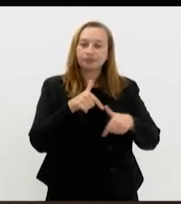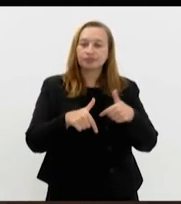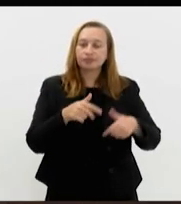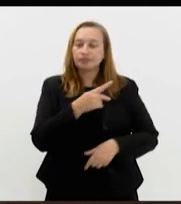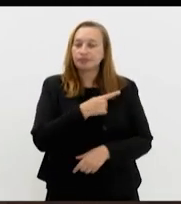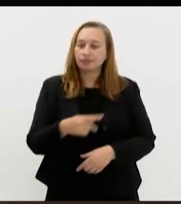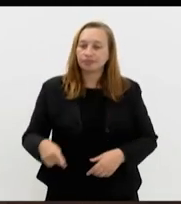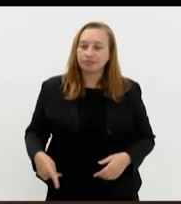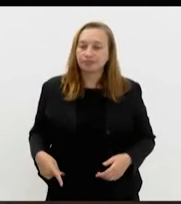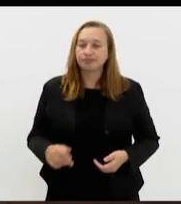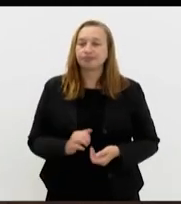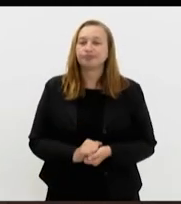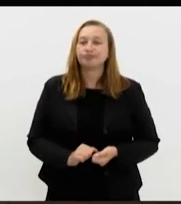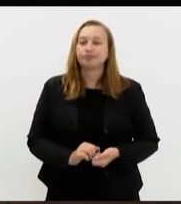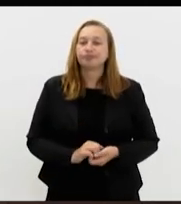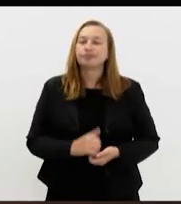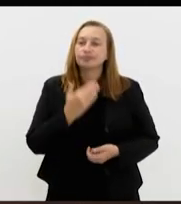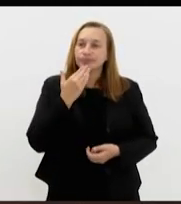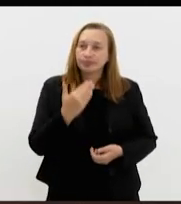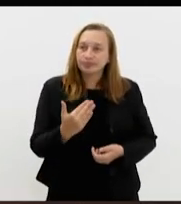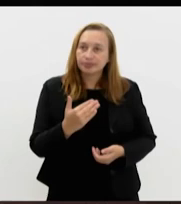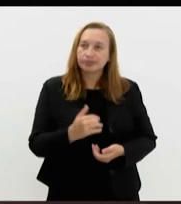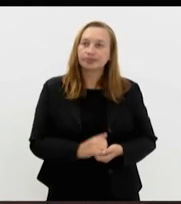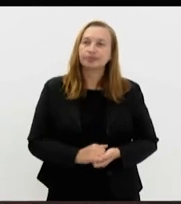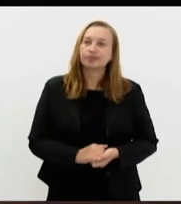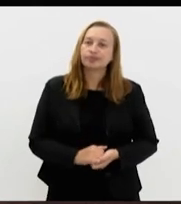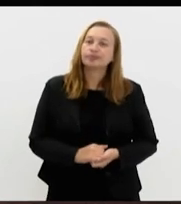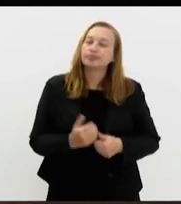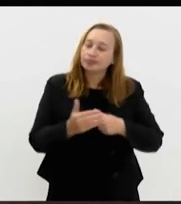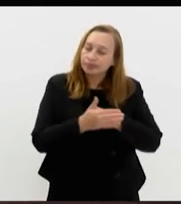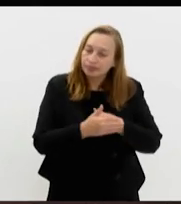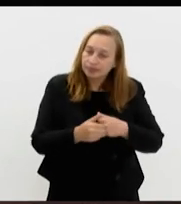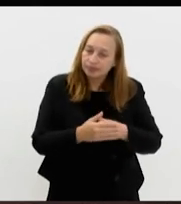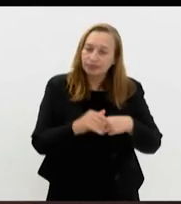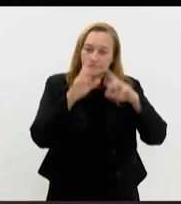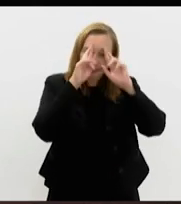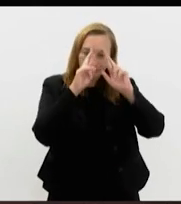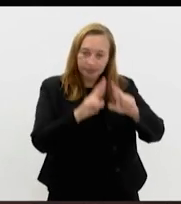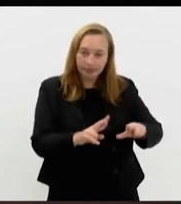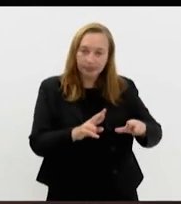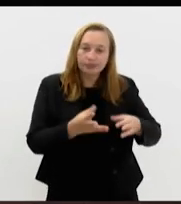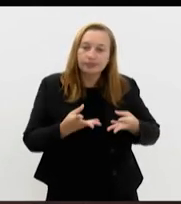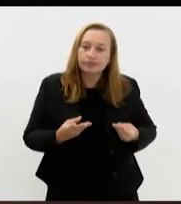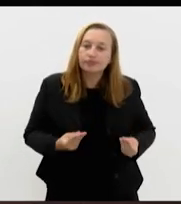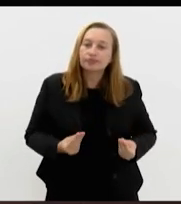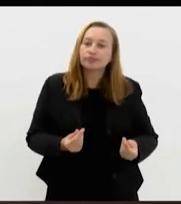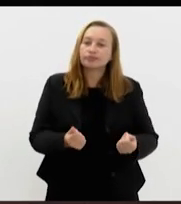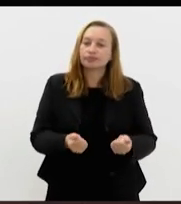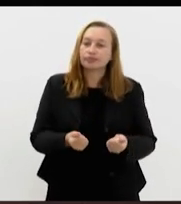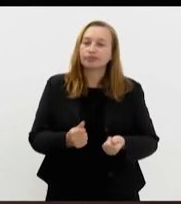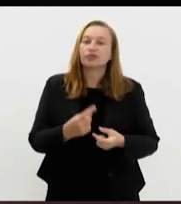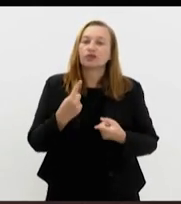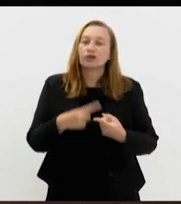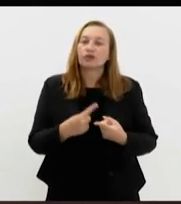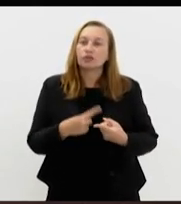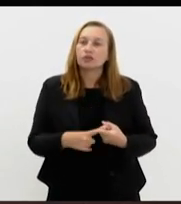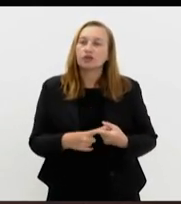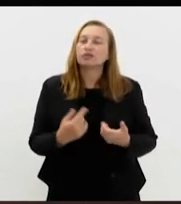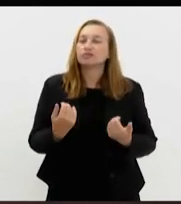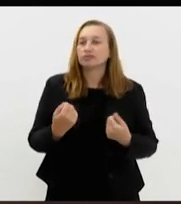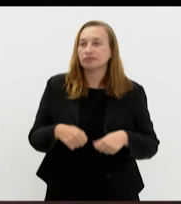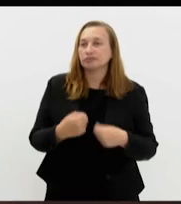presidente, fazendo esse pedido de uma forma muito respeitosa e tentando sensibilizá-lo, porque a carência